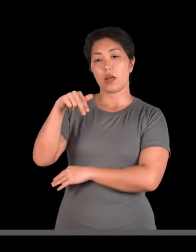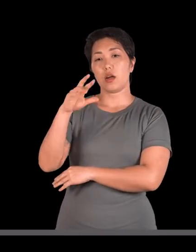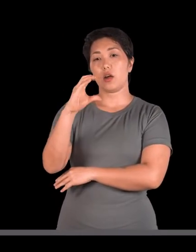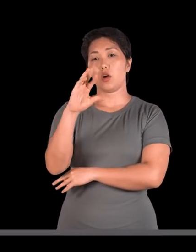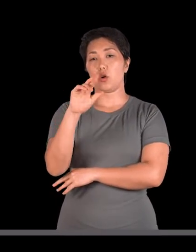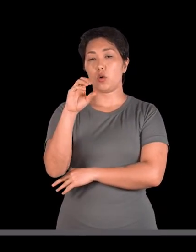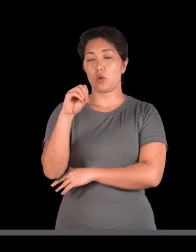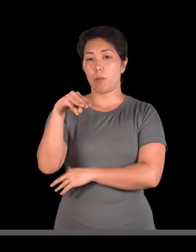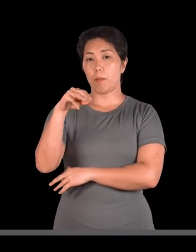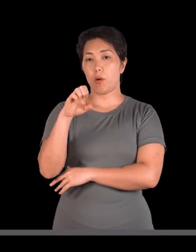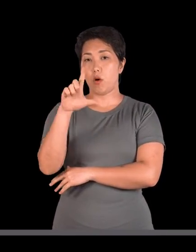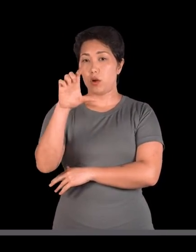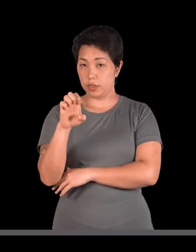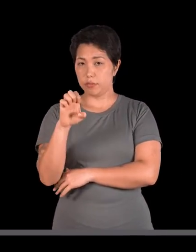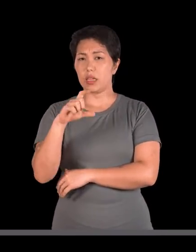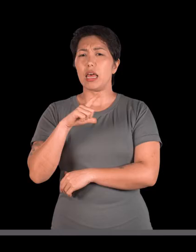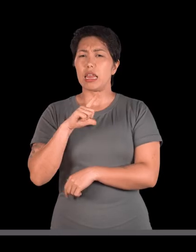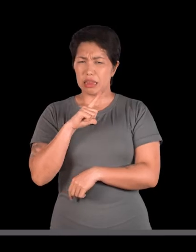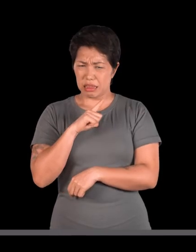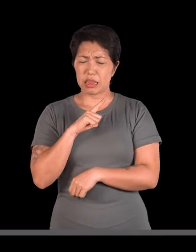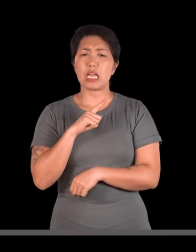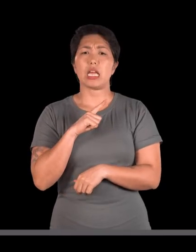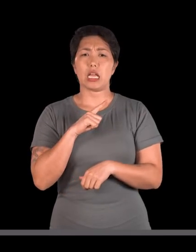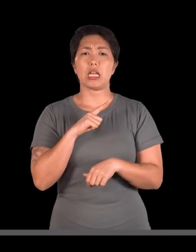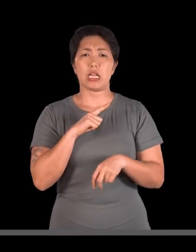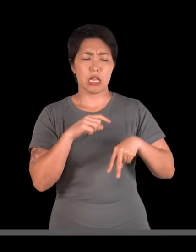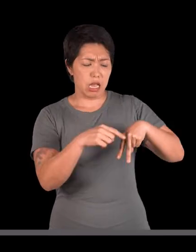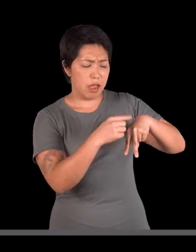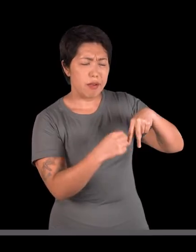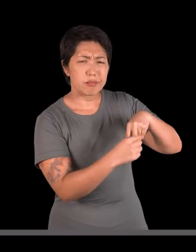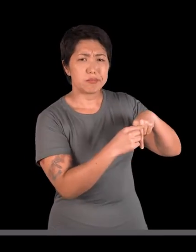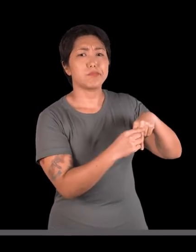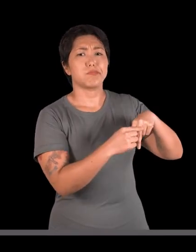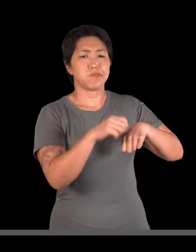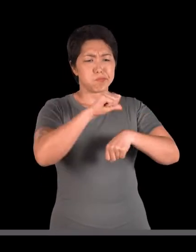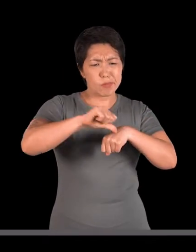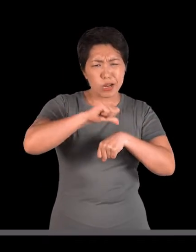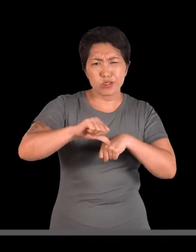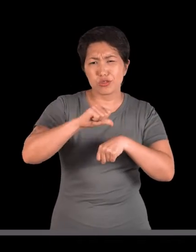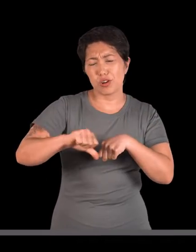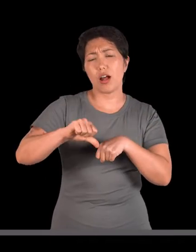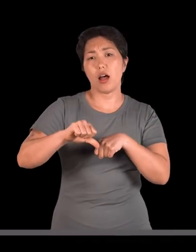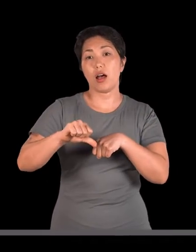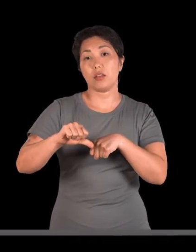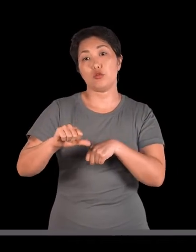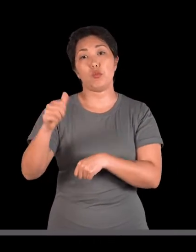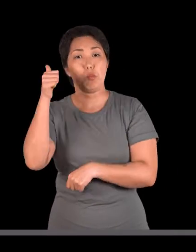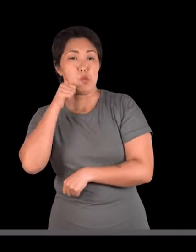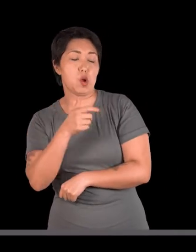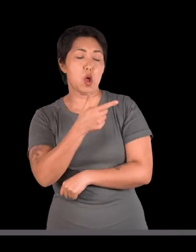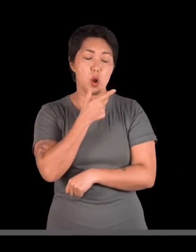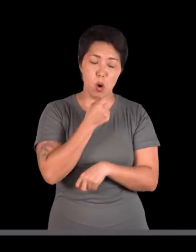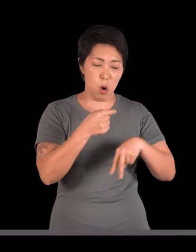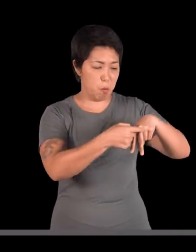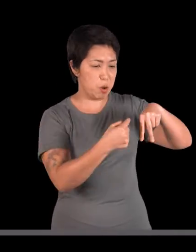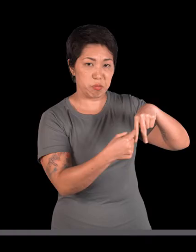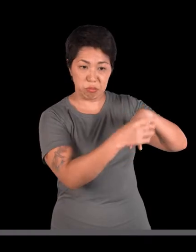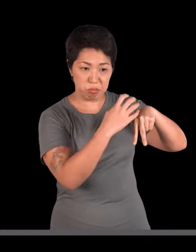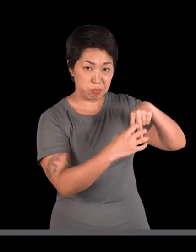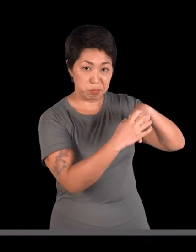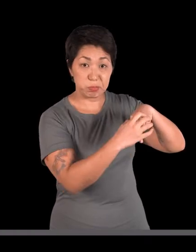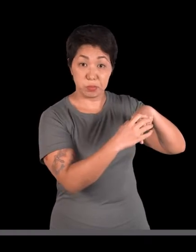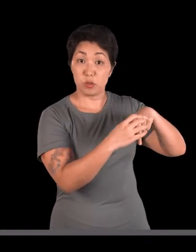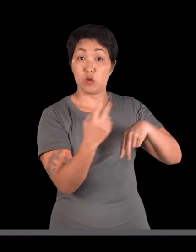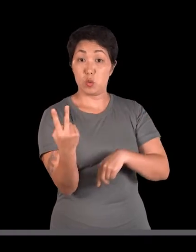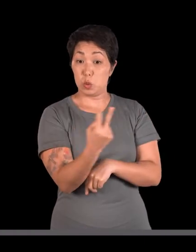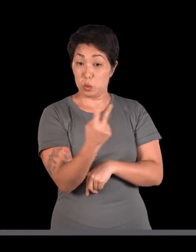de ulcerações ali nas partes íntimas, na virilha, nas partes íntimas, tanto no feminino quanto no masculino, no órgão